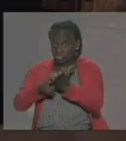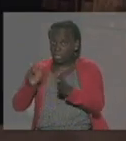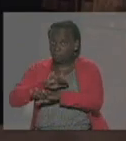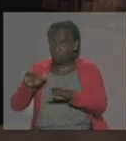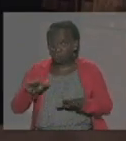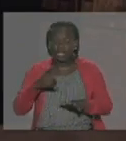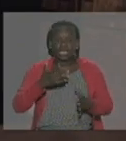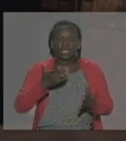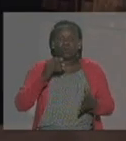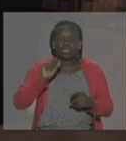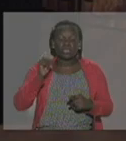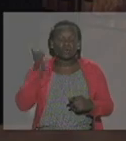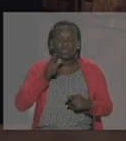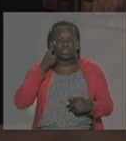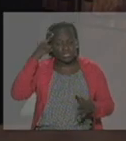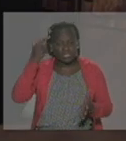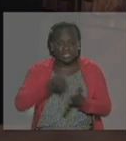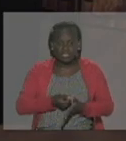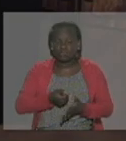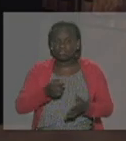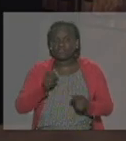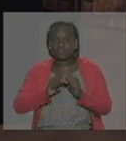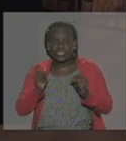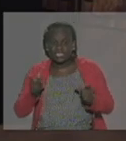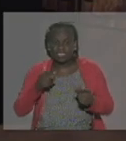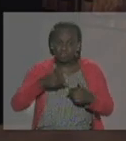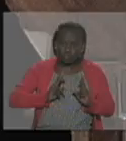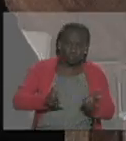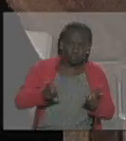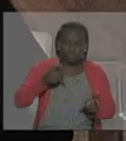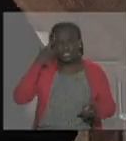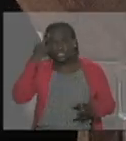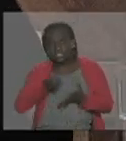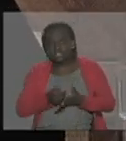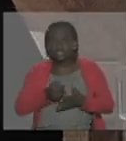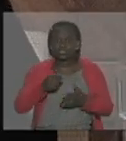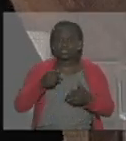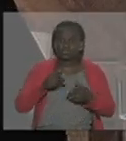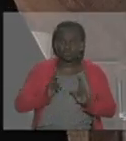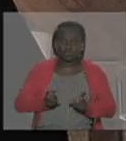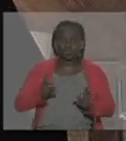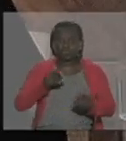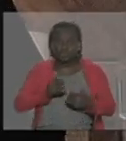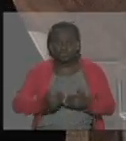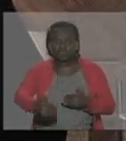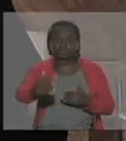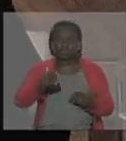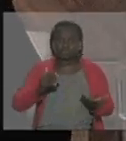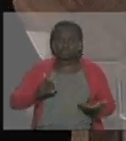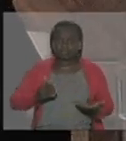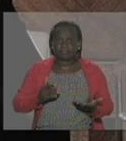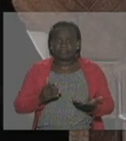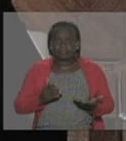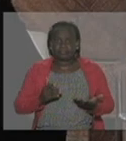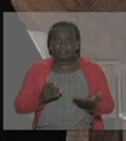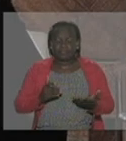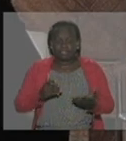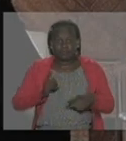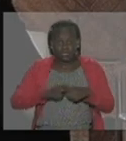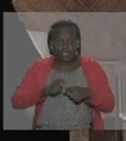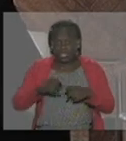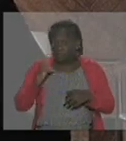foi exatamente essa capacidade de tomar decisão definir decidir vamos em frente vamos fazer isso vamos em frente porque eh